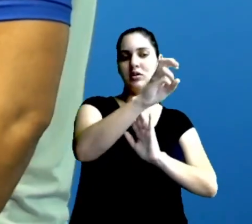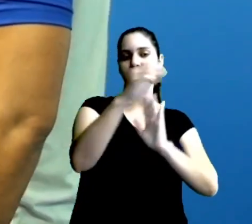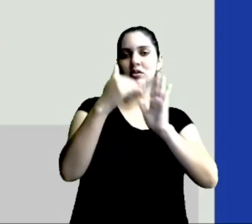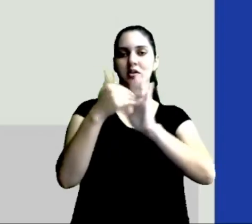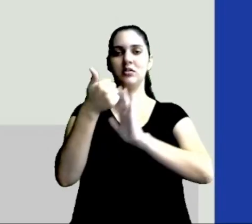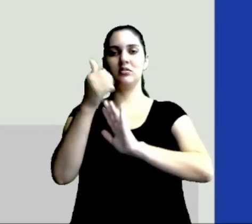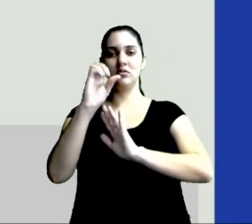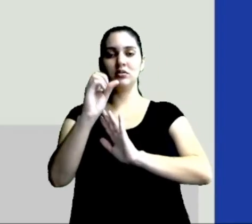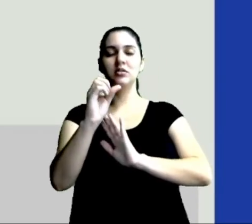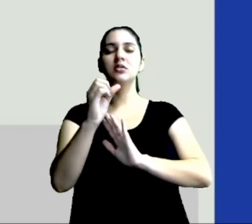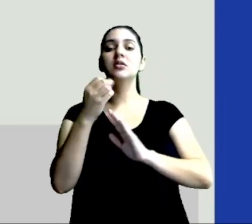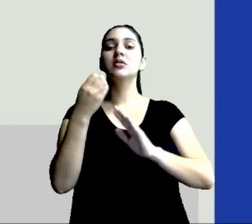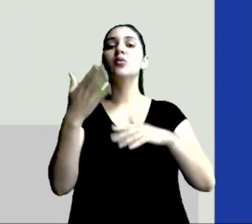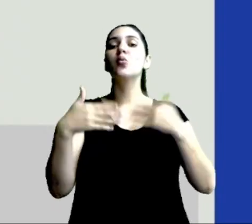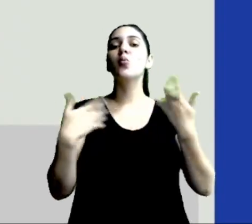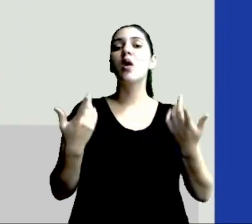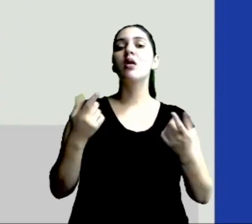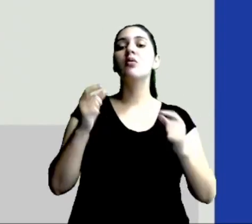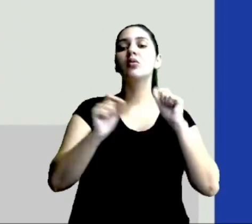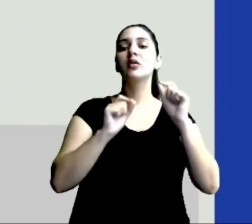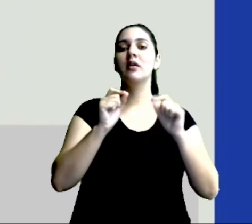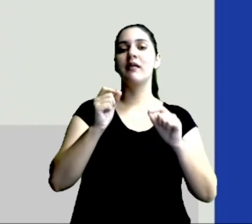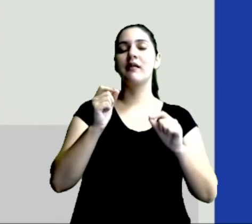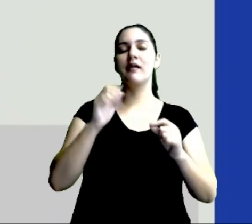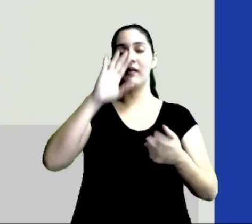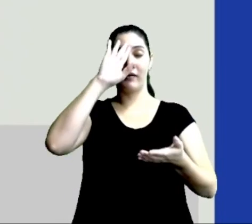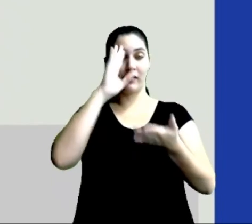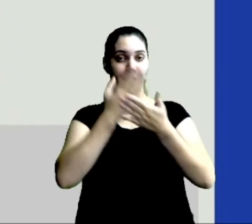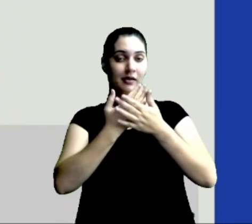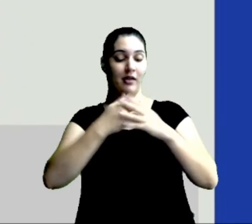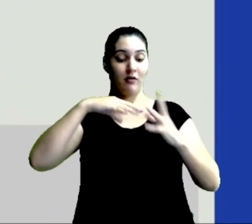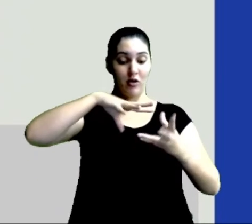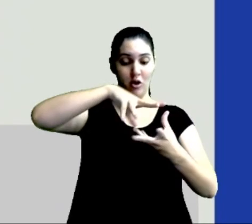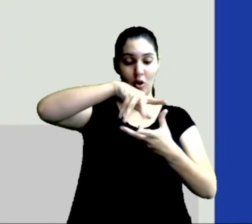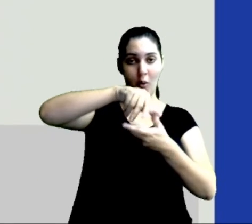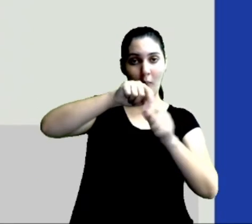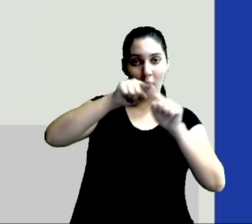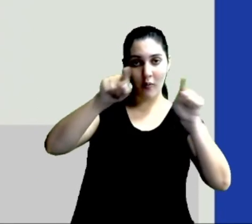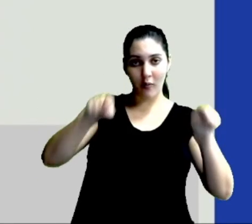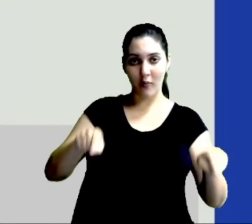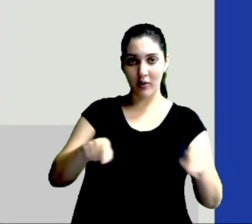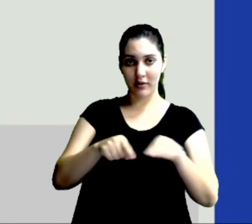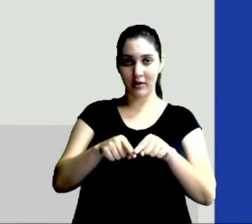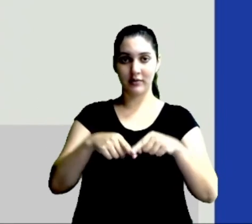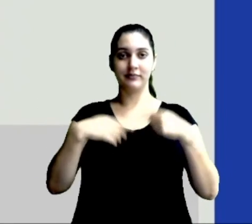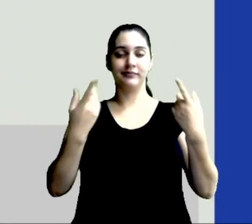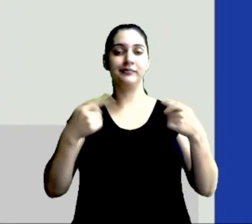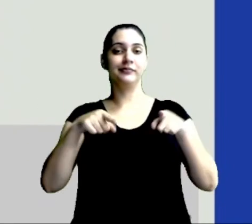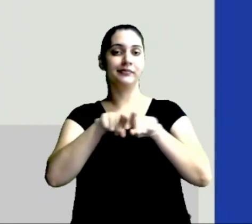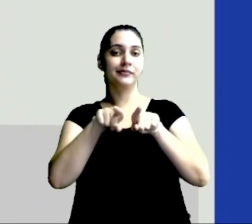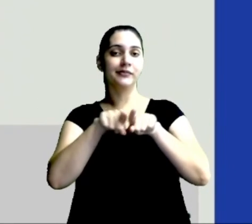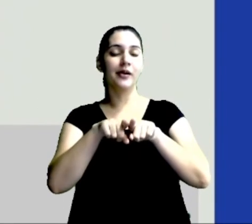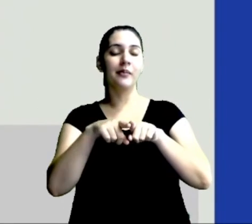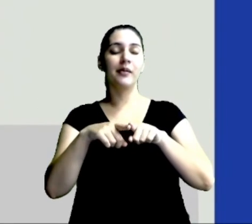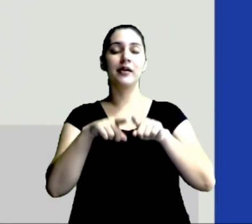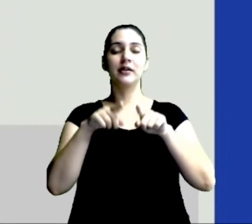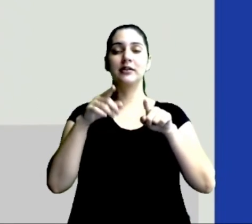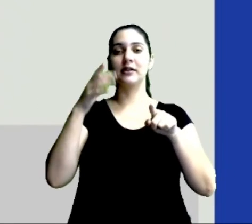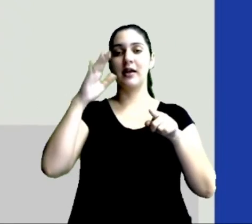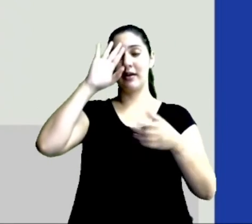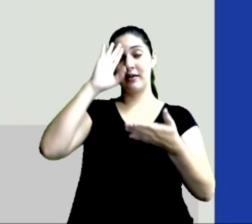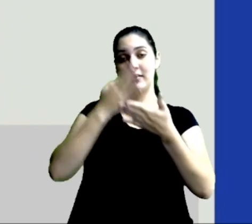perigos imaginários eram esses? Acreditavam que a Terra era quadrada, outros julgavam que ela era achatada como uma